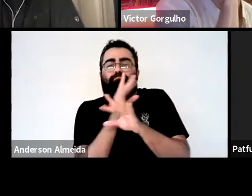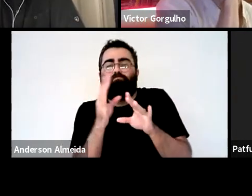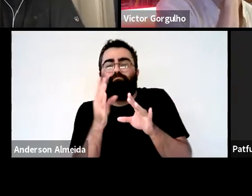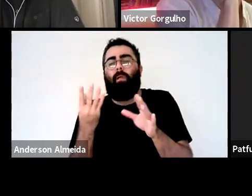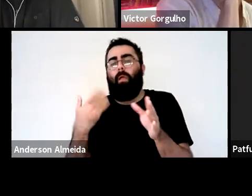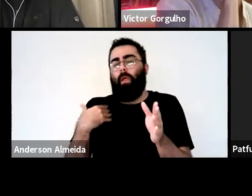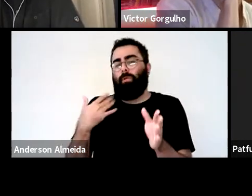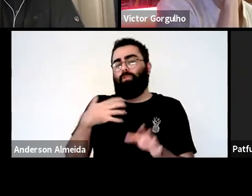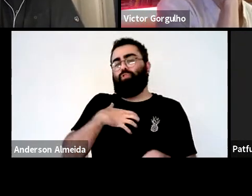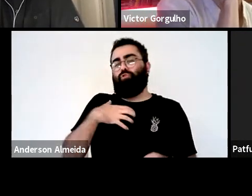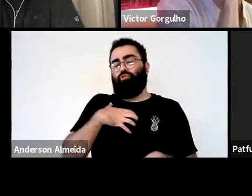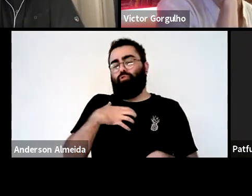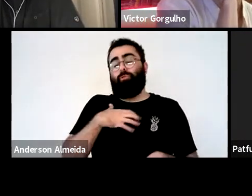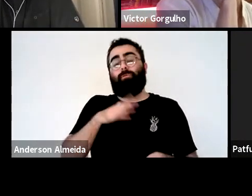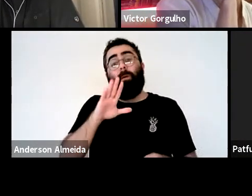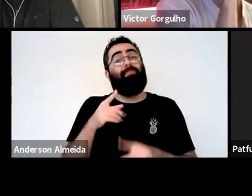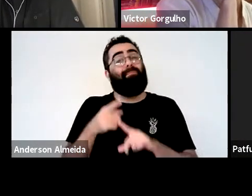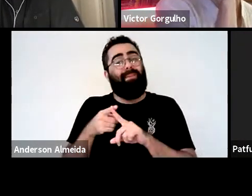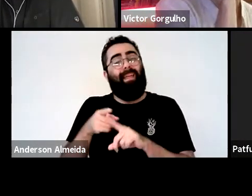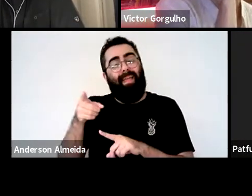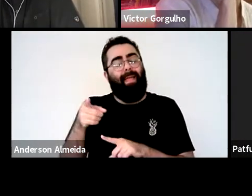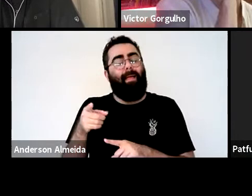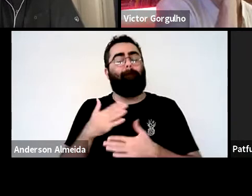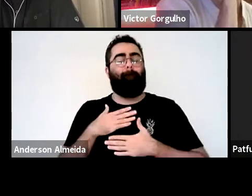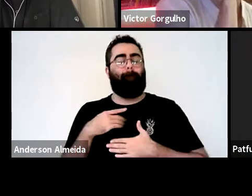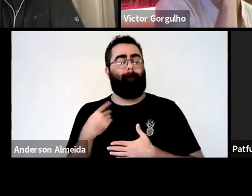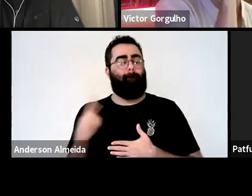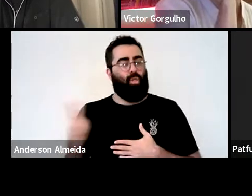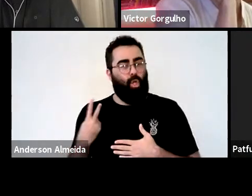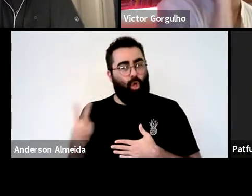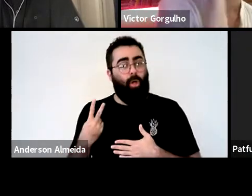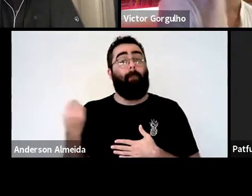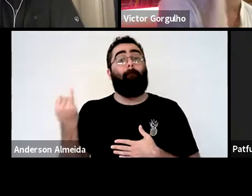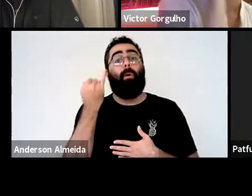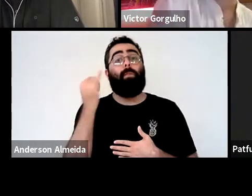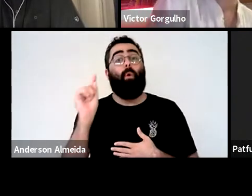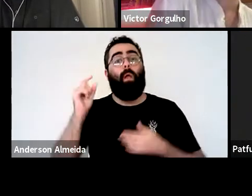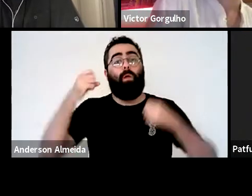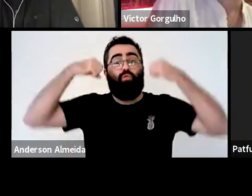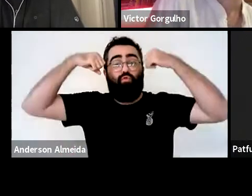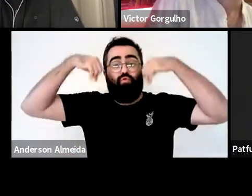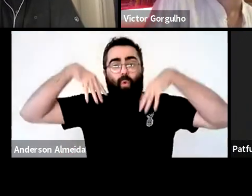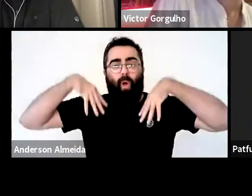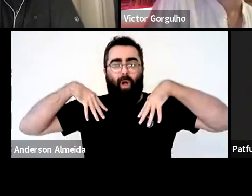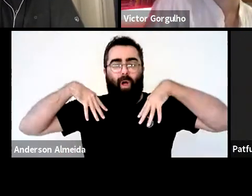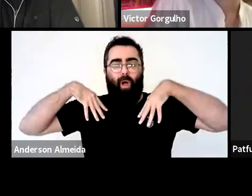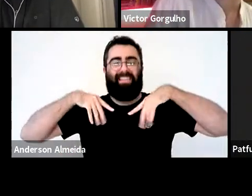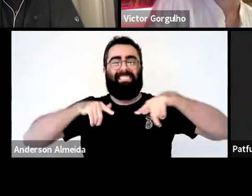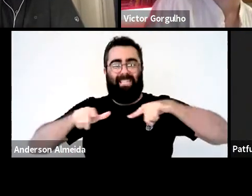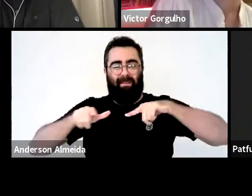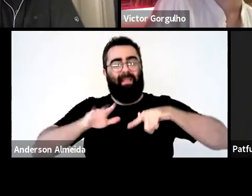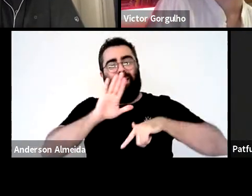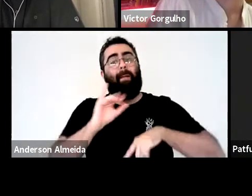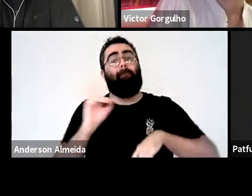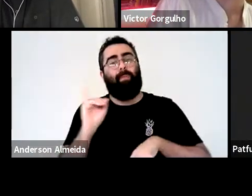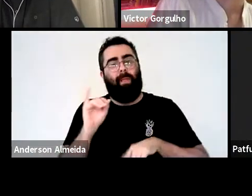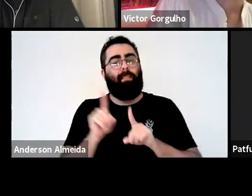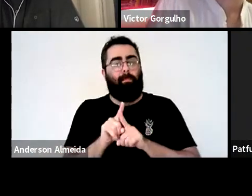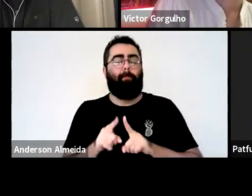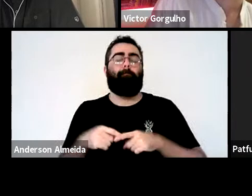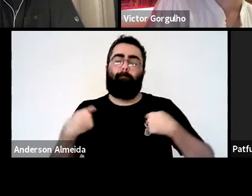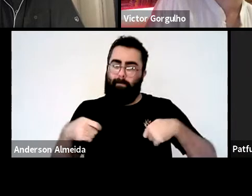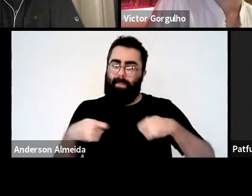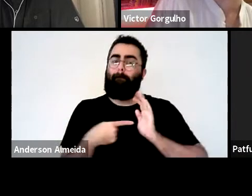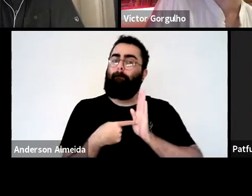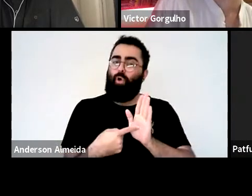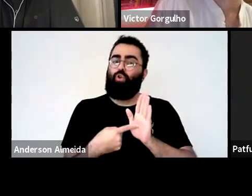porque para a gente era importante o suor no trabalho, isso era uma coisa importante, e era importante também estar evidente, assim.